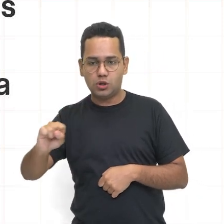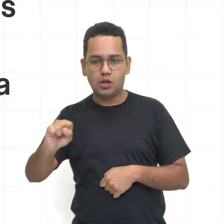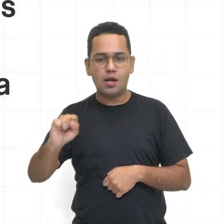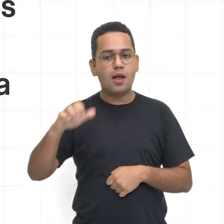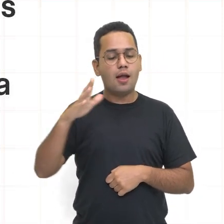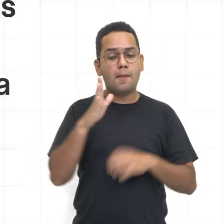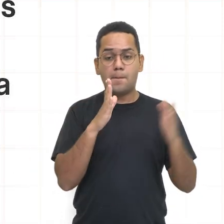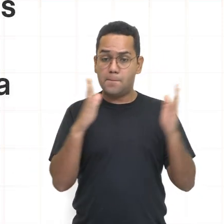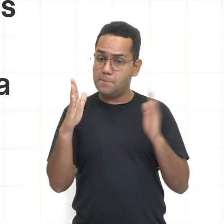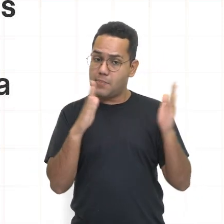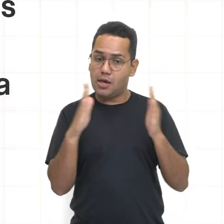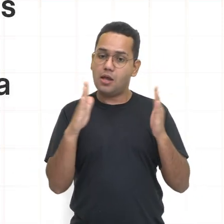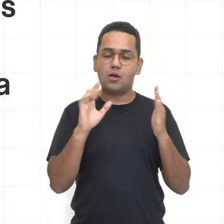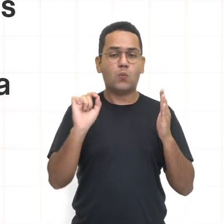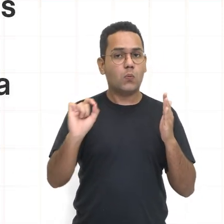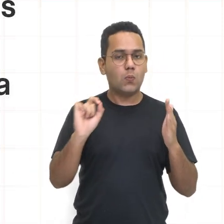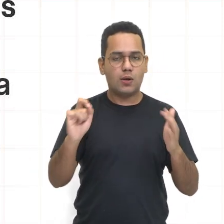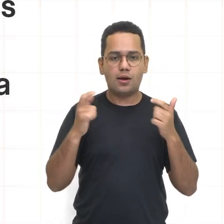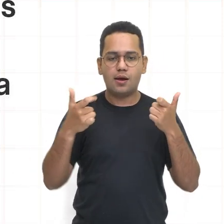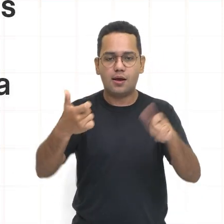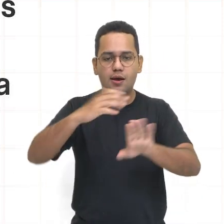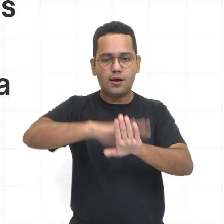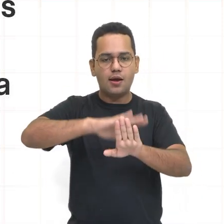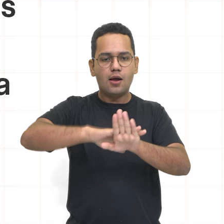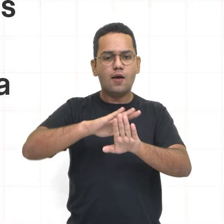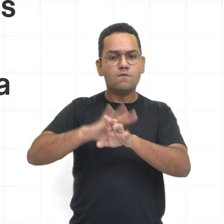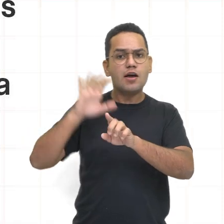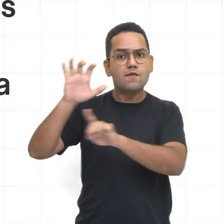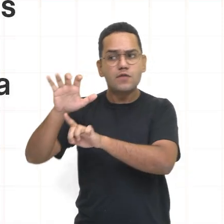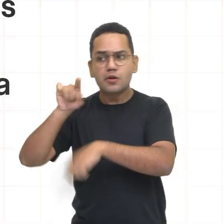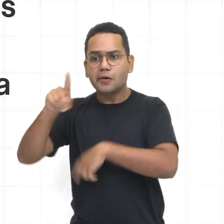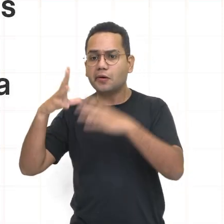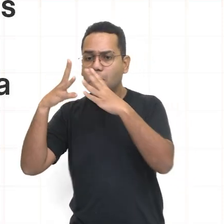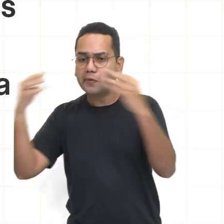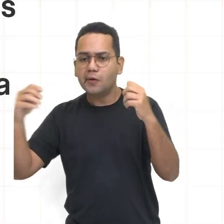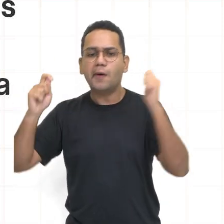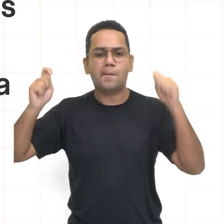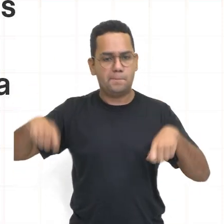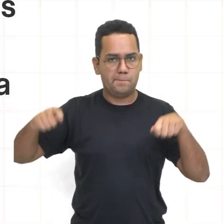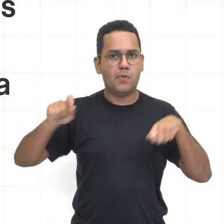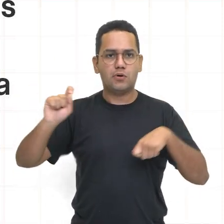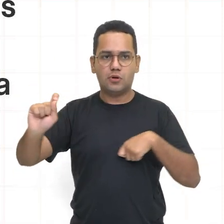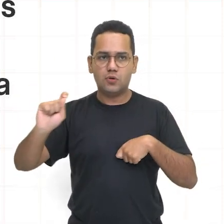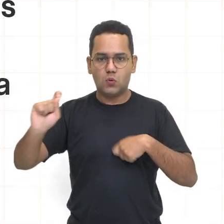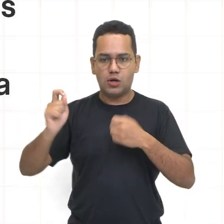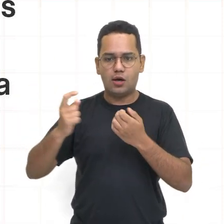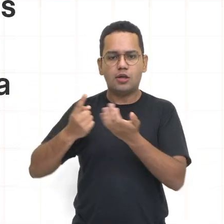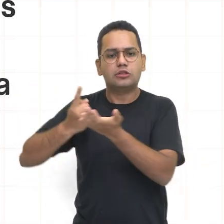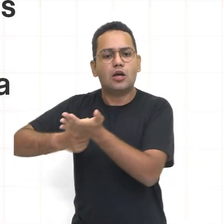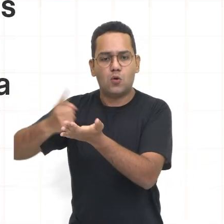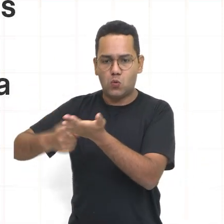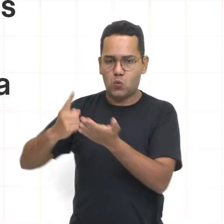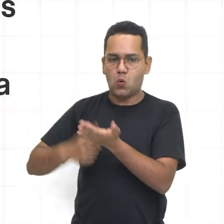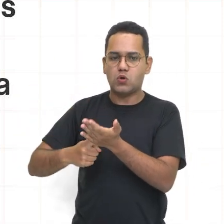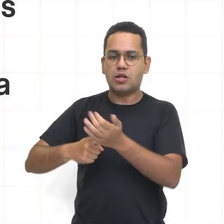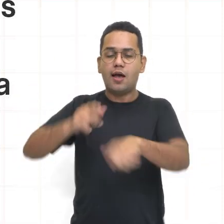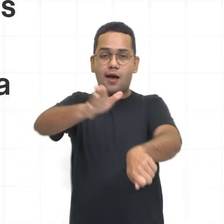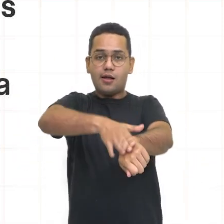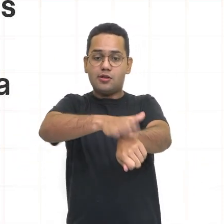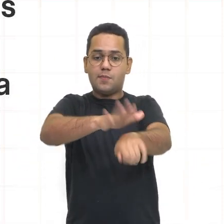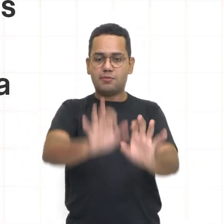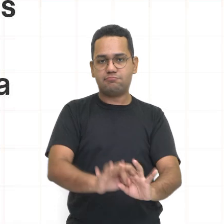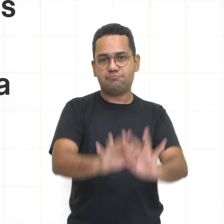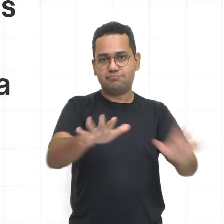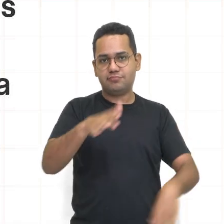vão pressionar a Holanda a negociar a emancipação da Indonésia. Olhem só, de um lado eu tenho aí as